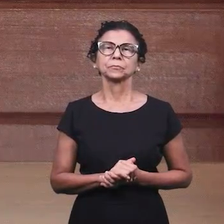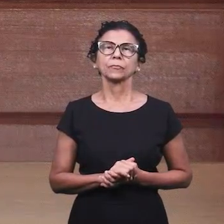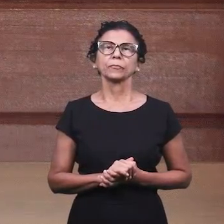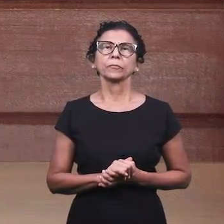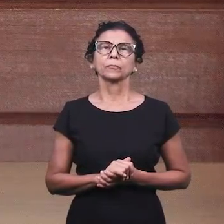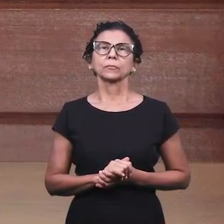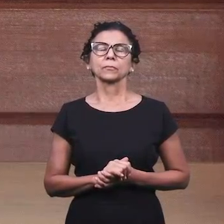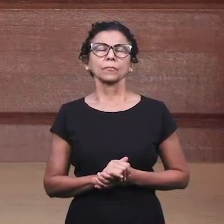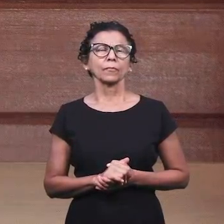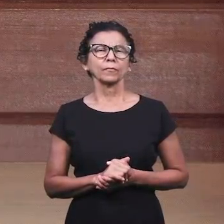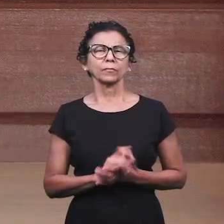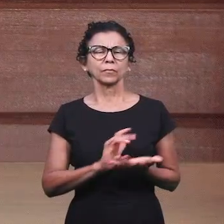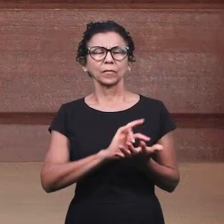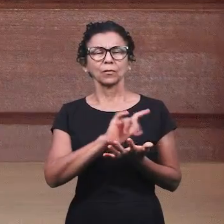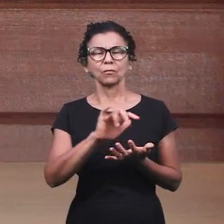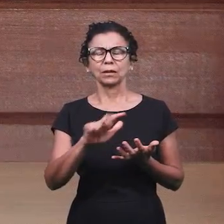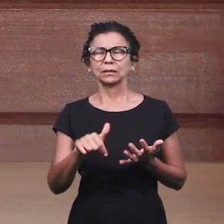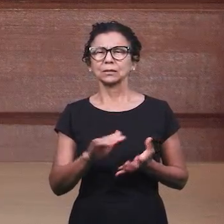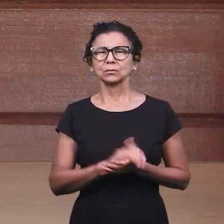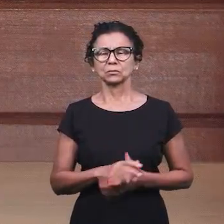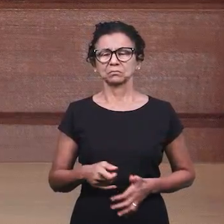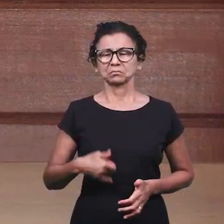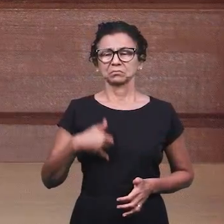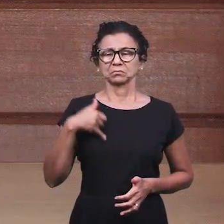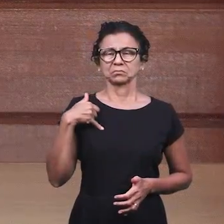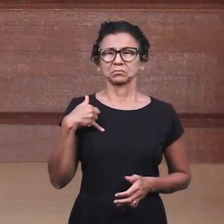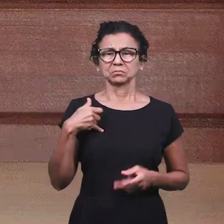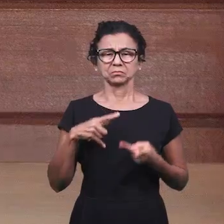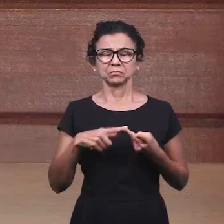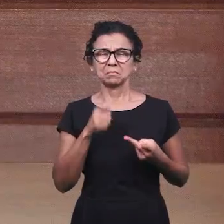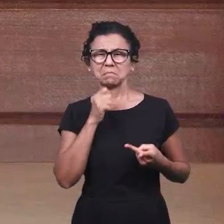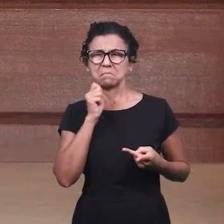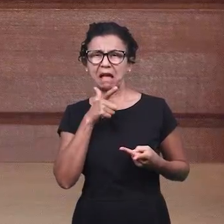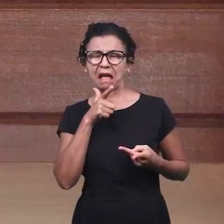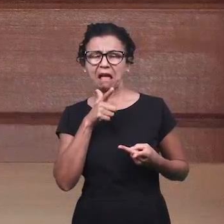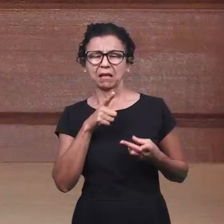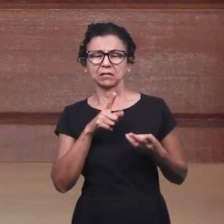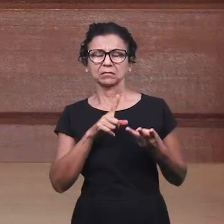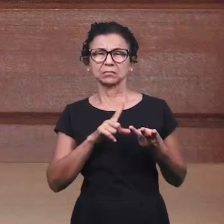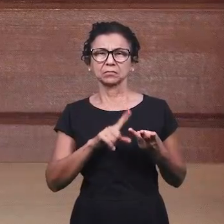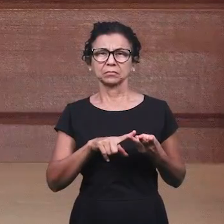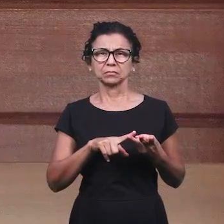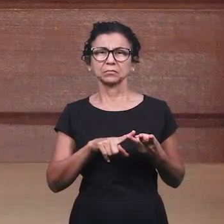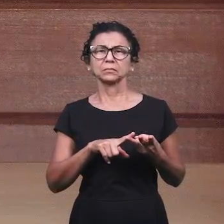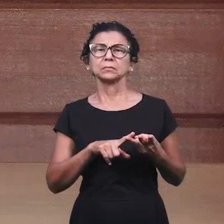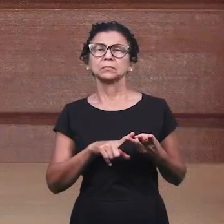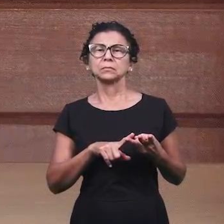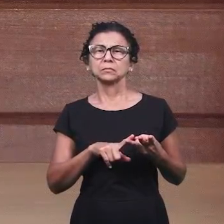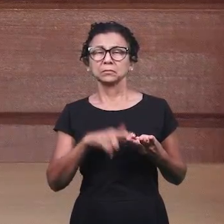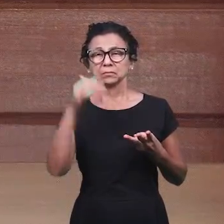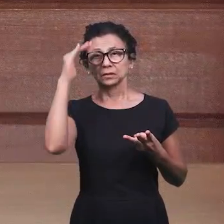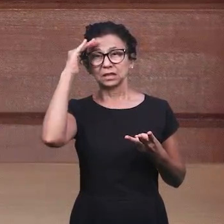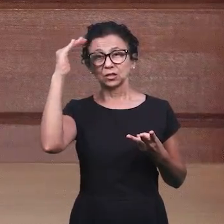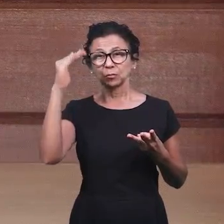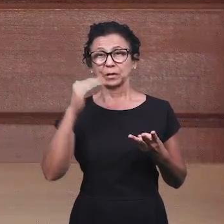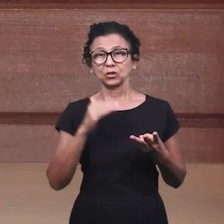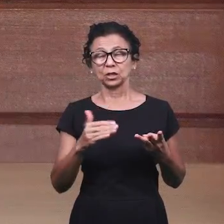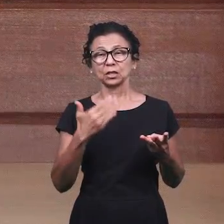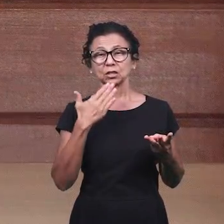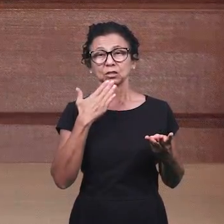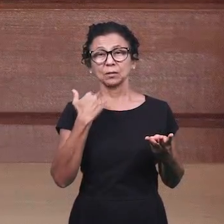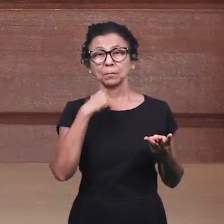3, o pastor Luiz leu aqui, vai falar, olha, sabe porém isso, que nos últimos dias sobrevirão tempos trabalhosos. É o tempo, a hora